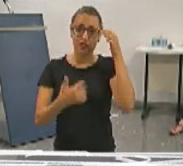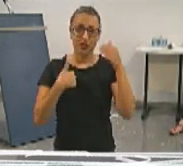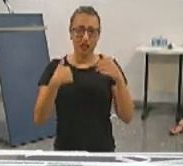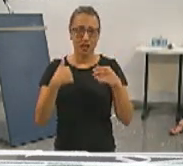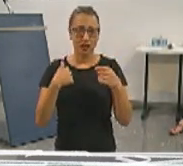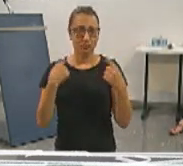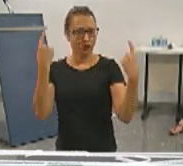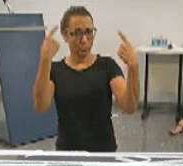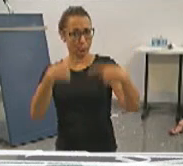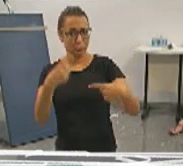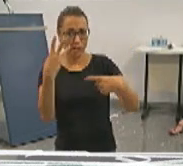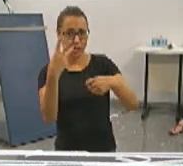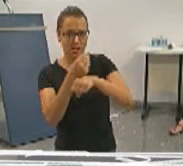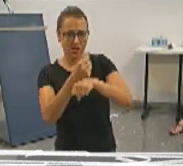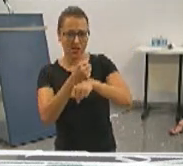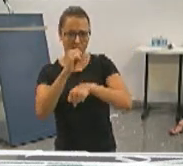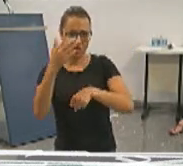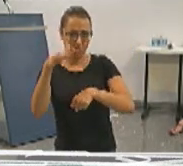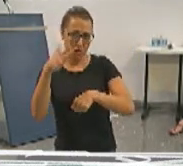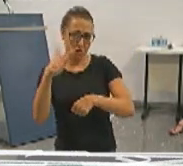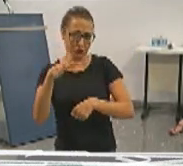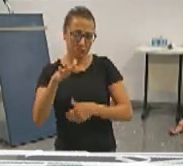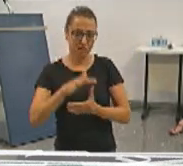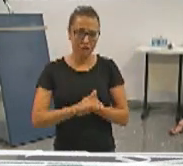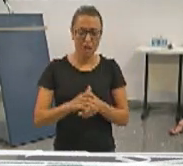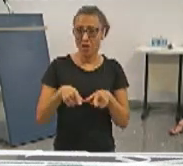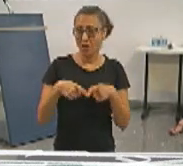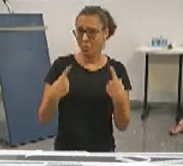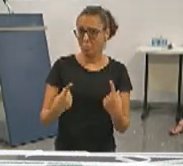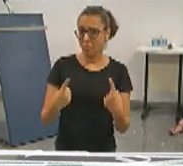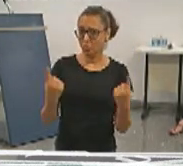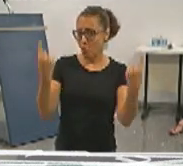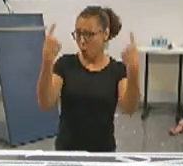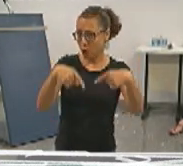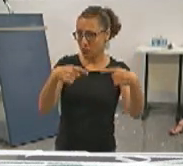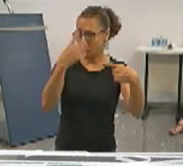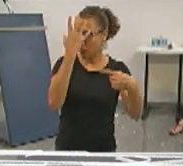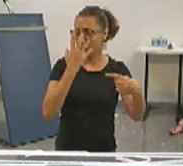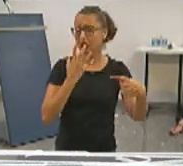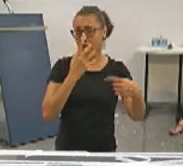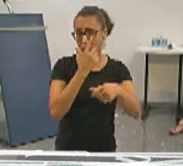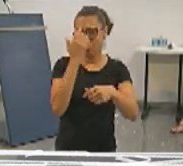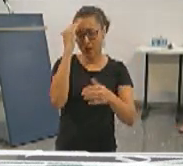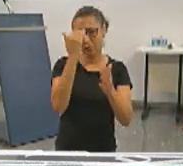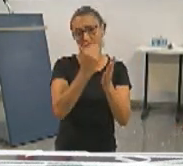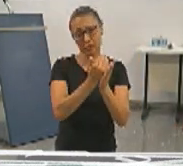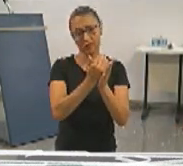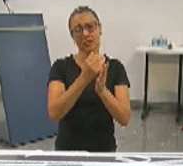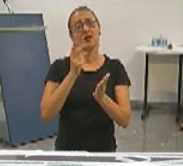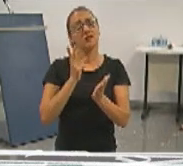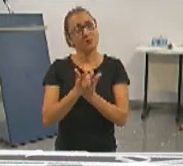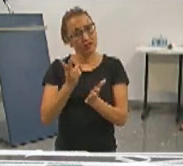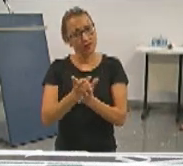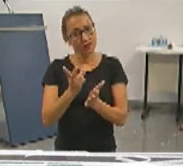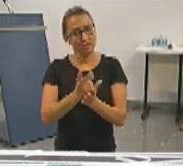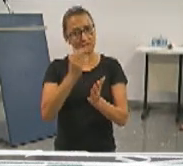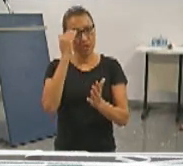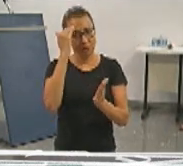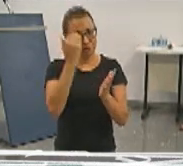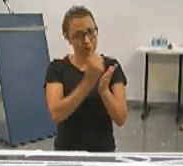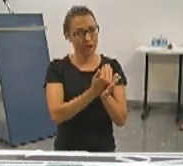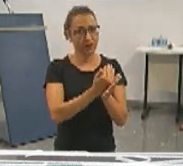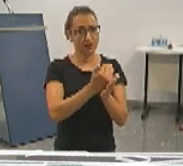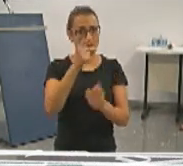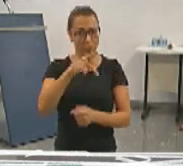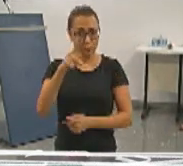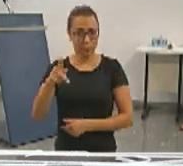durante 3 anos e meio, mas uma oposição de respeito. Sempre respeitei o professor Caio, a professora Liane,